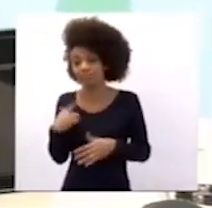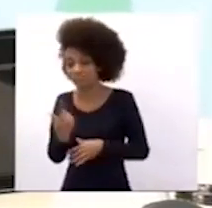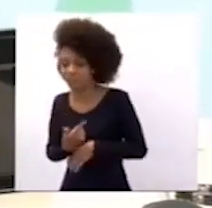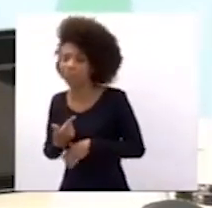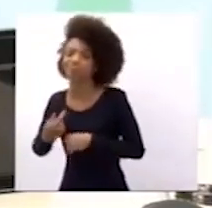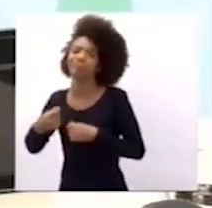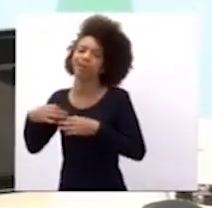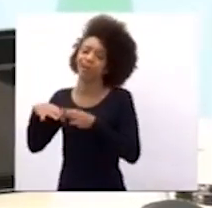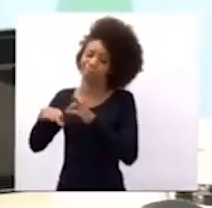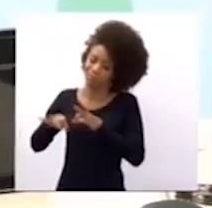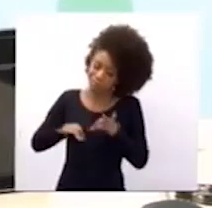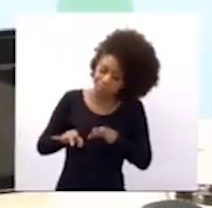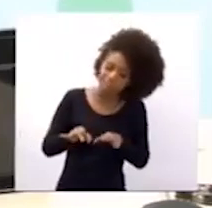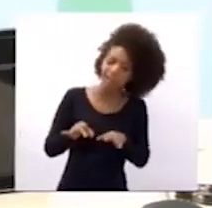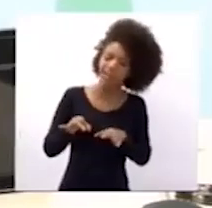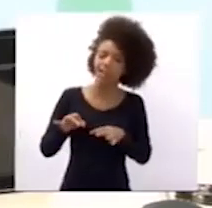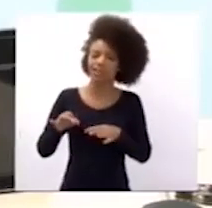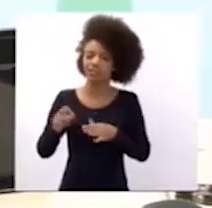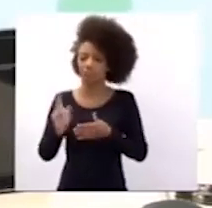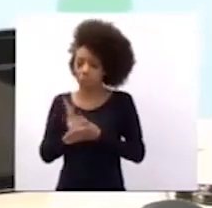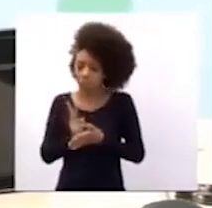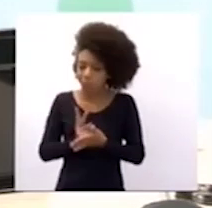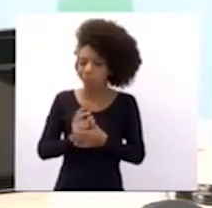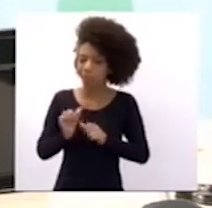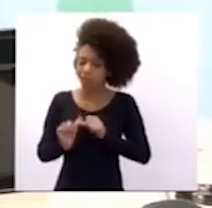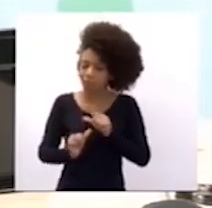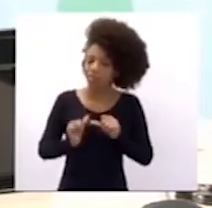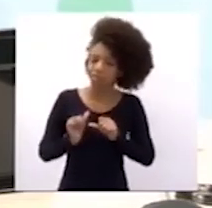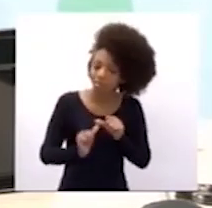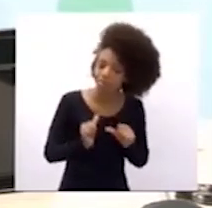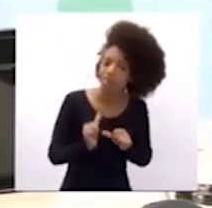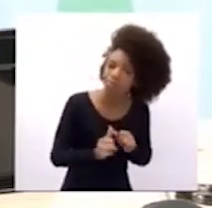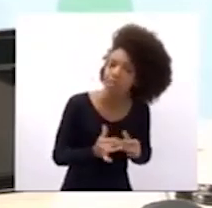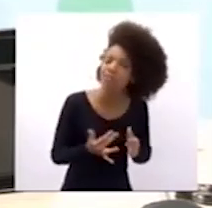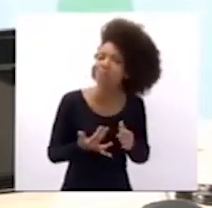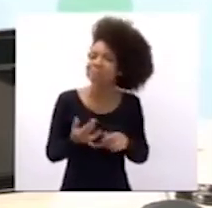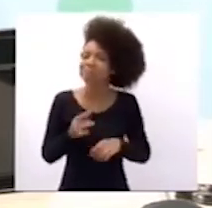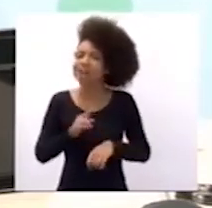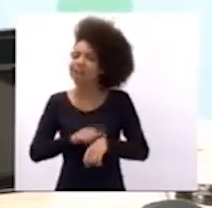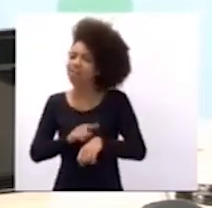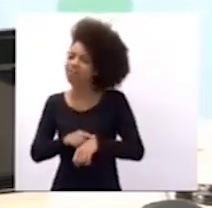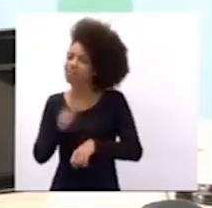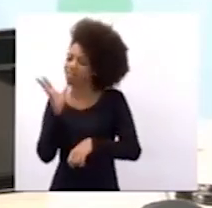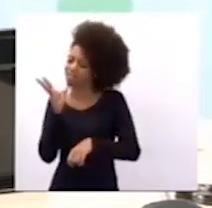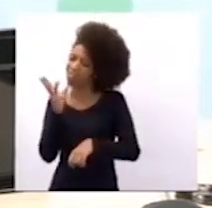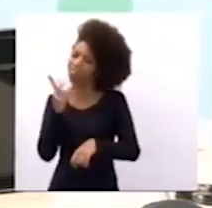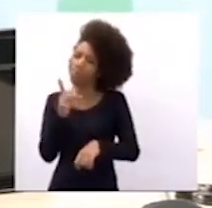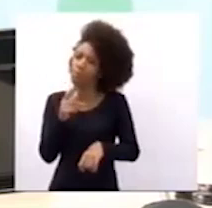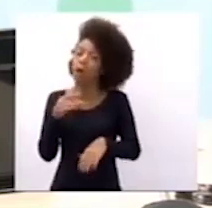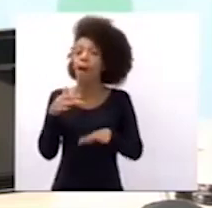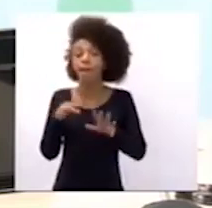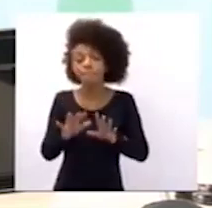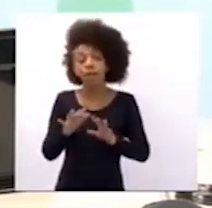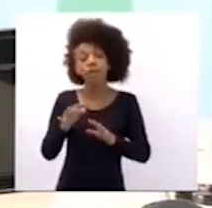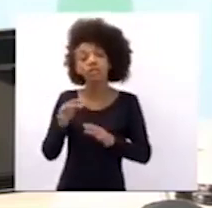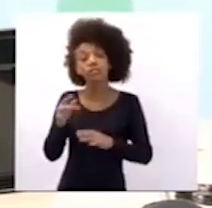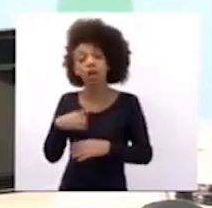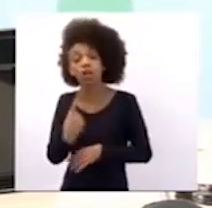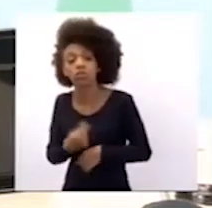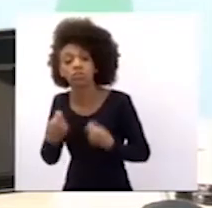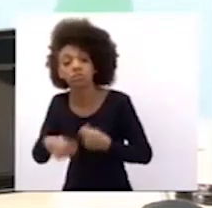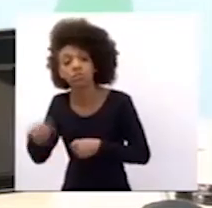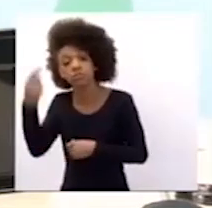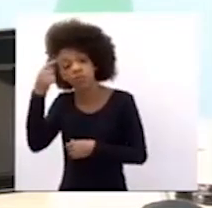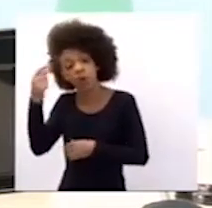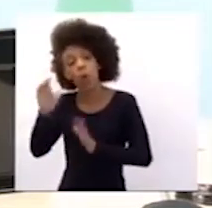e achar o ritmo adequado, o que serve, o que não serve, pode demorar um tempo, mas é bom que a gente tenha consciência e